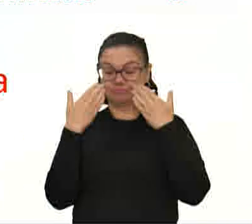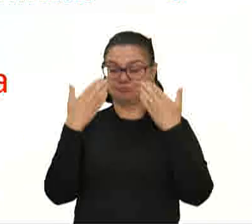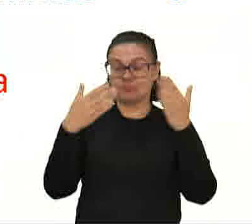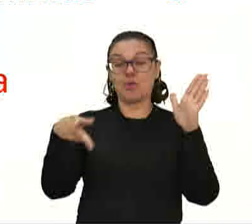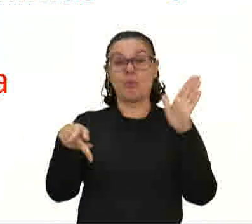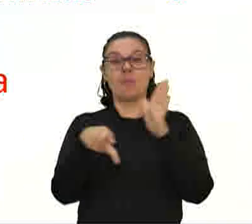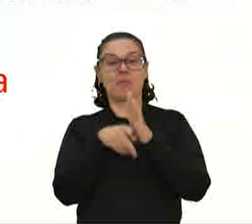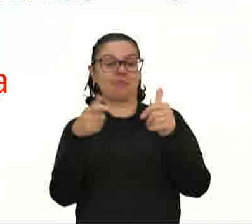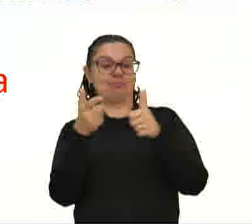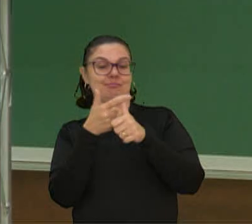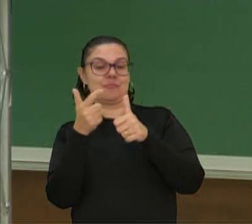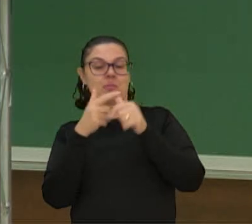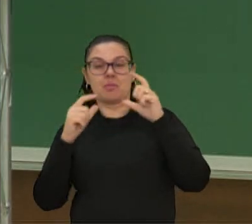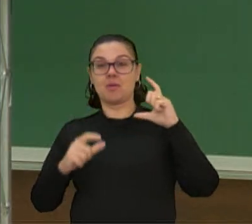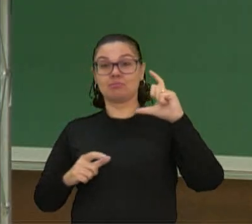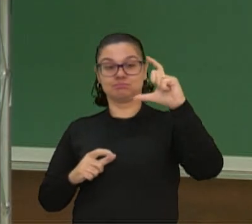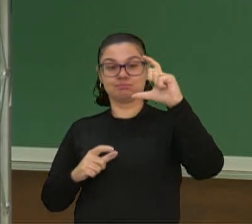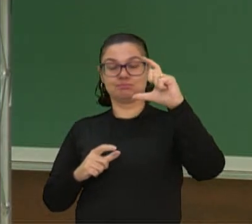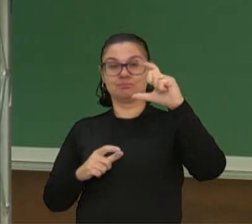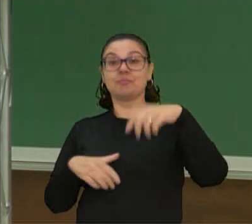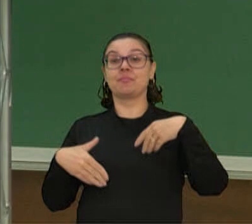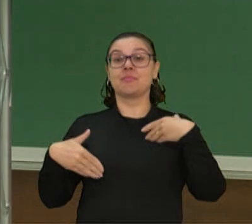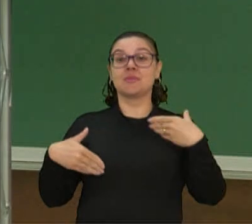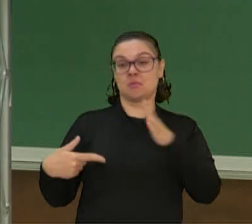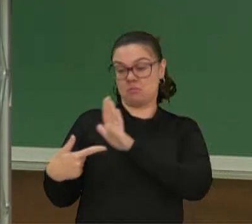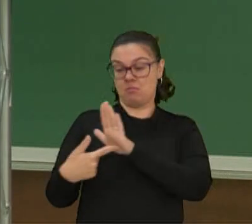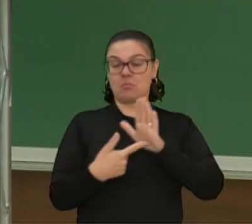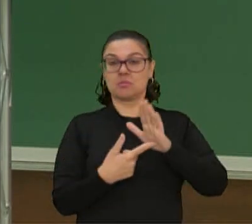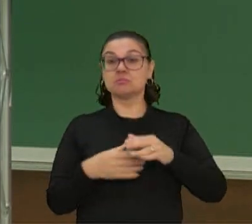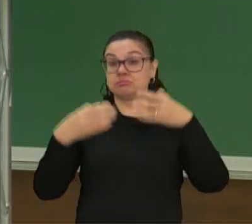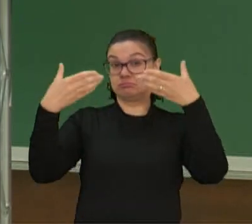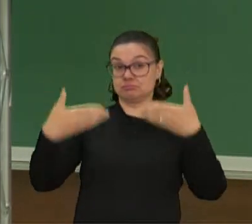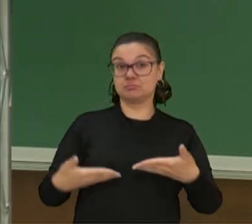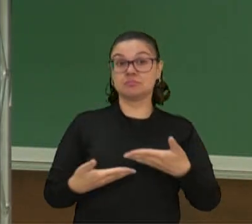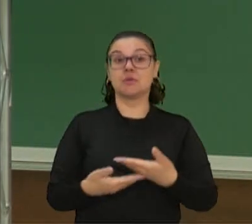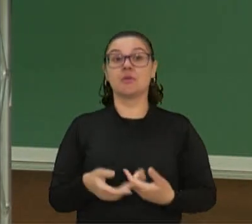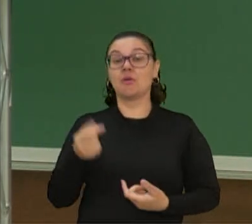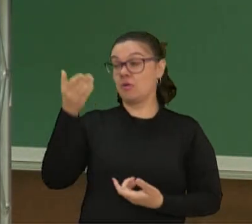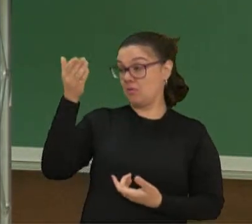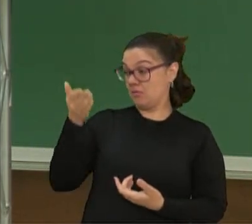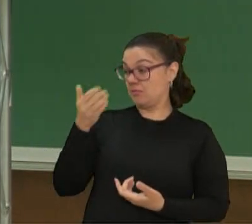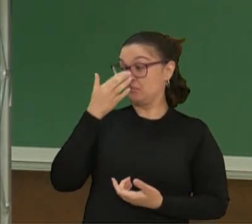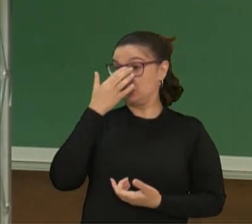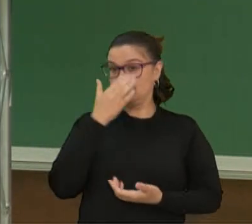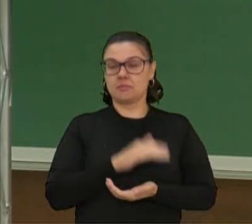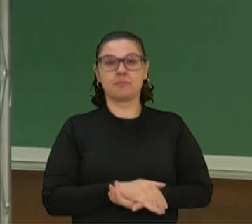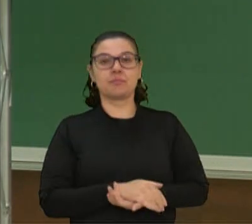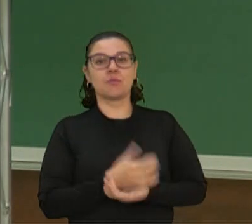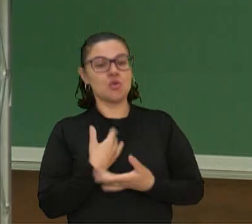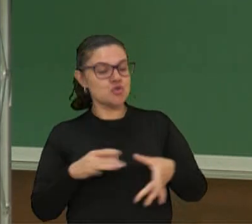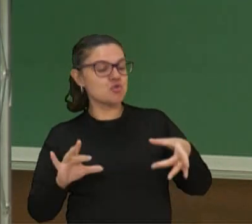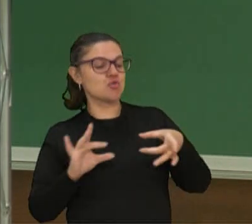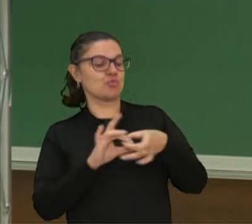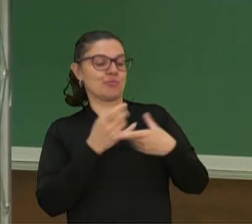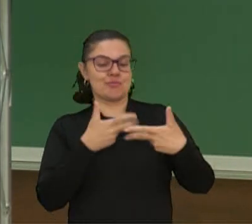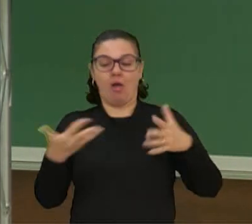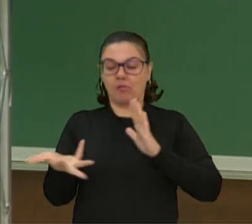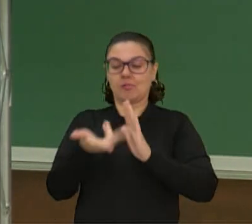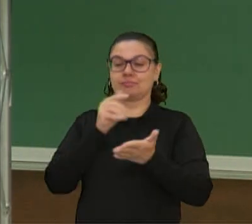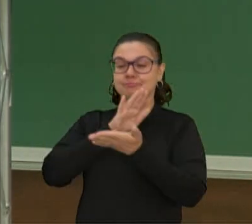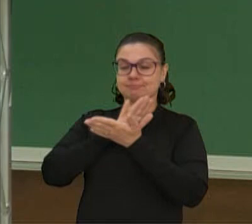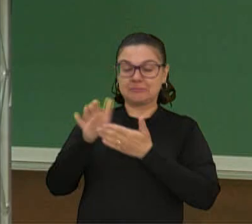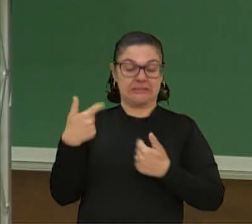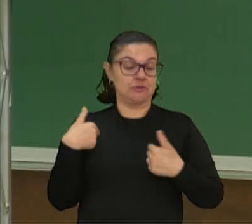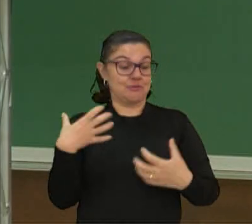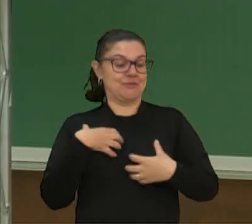da primeira estrofe. Se intensifica aí uma oposição, né? Estão ali os nossos versos. Irmão das coisas fugidias, não